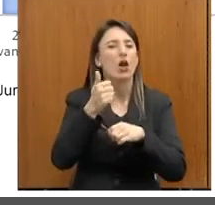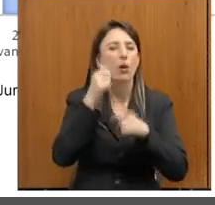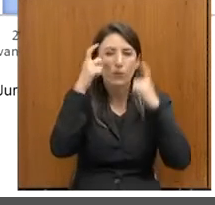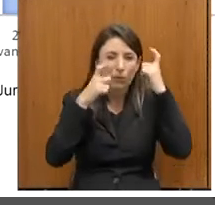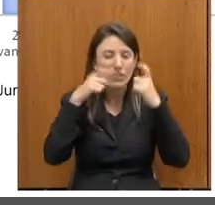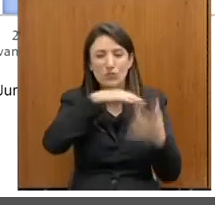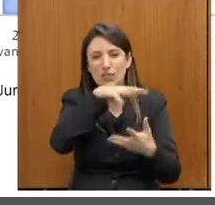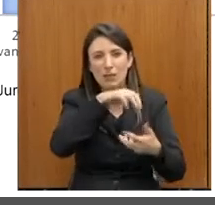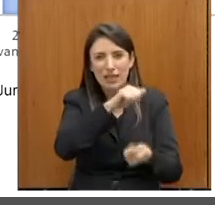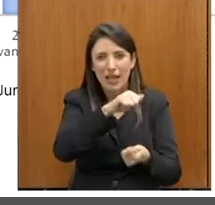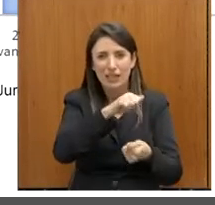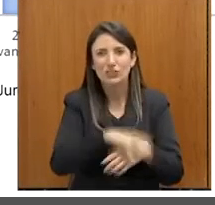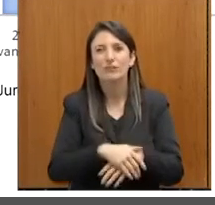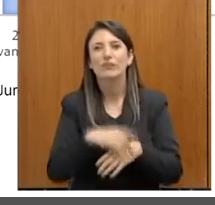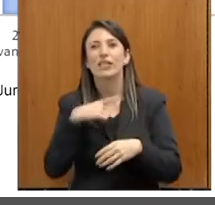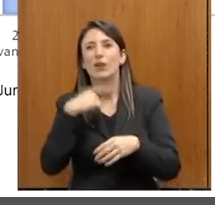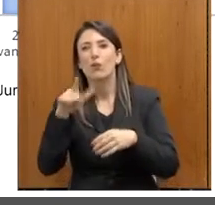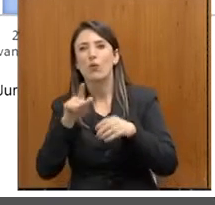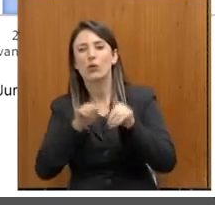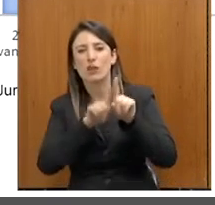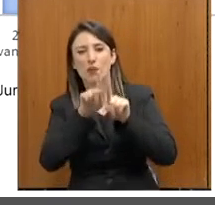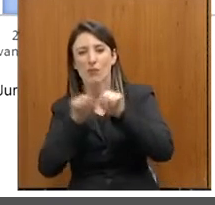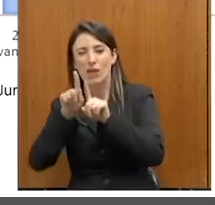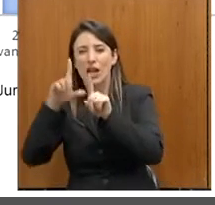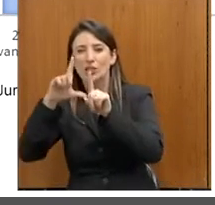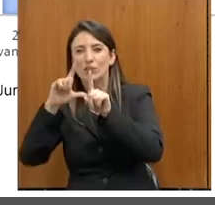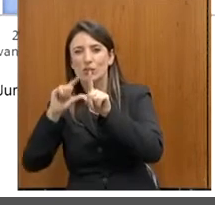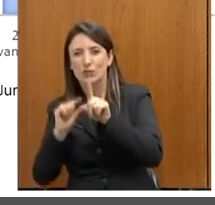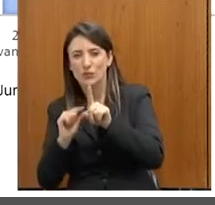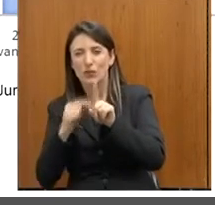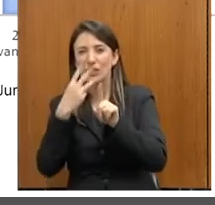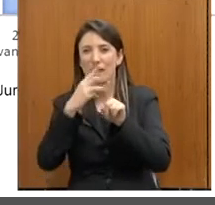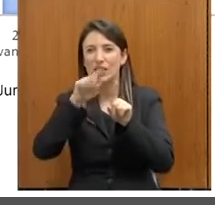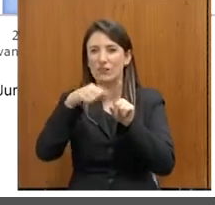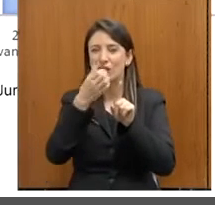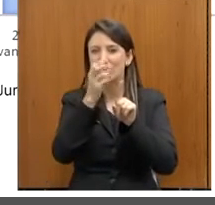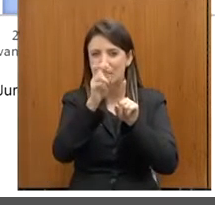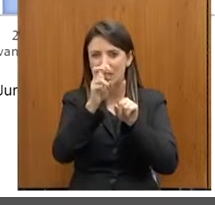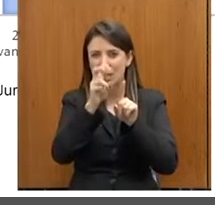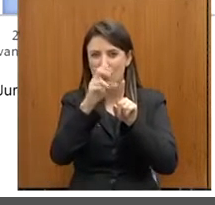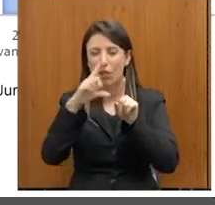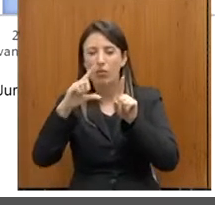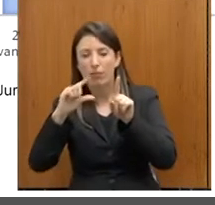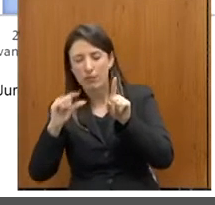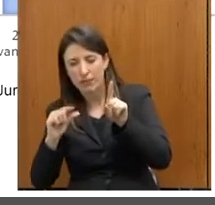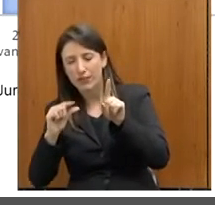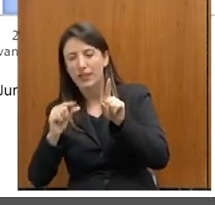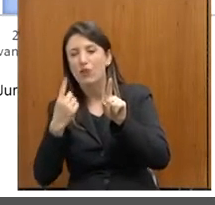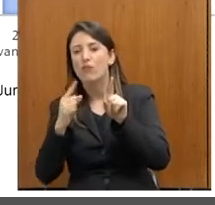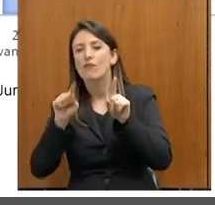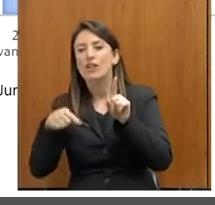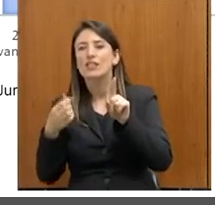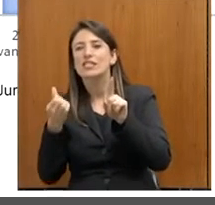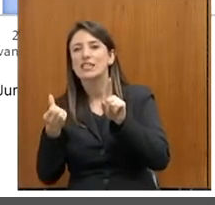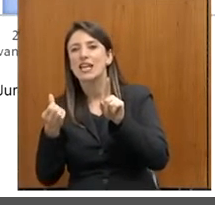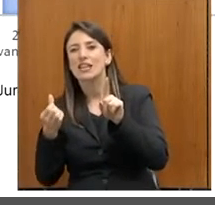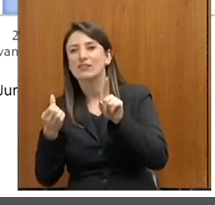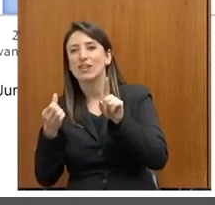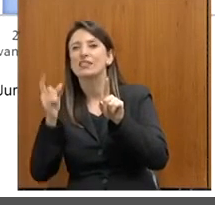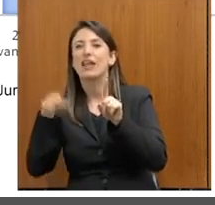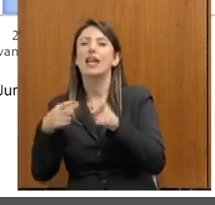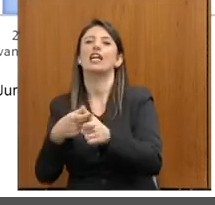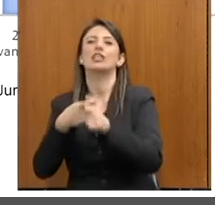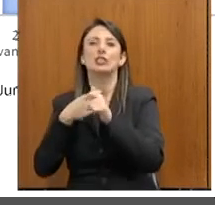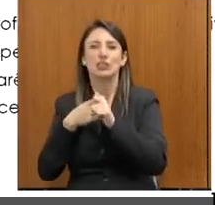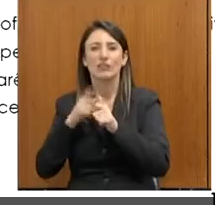líquida que caiu de 3,5 vezes para 1,6 vezes que é uma dívida líquida bastante controlado